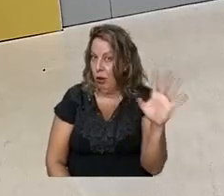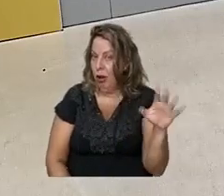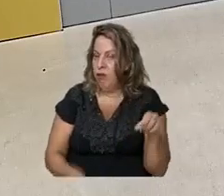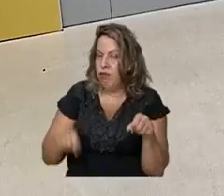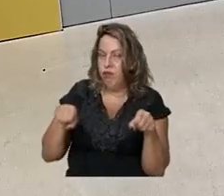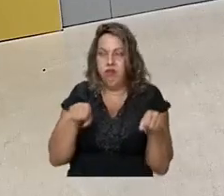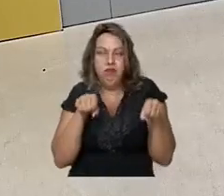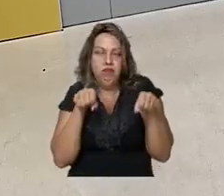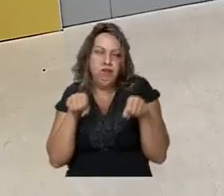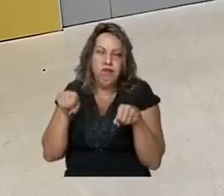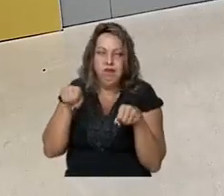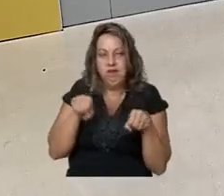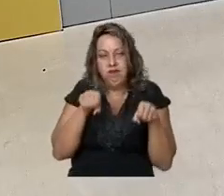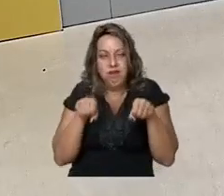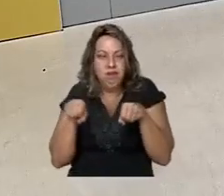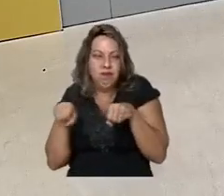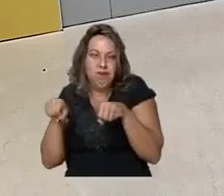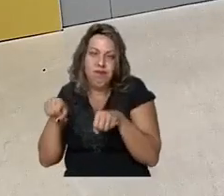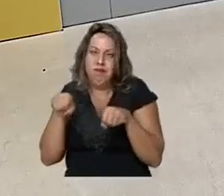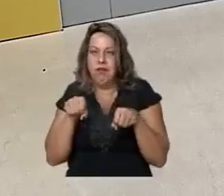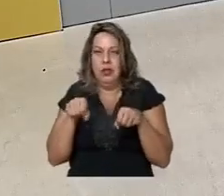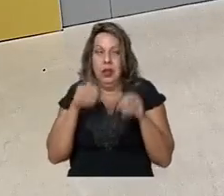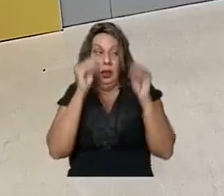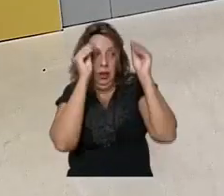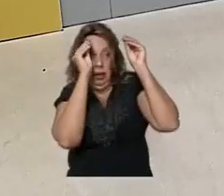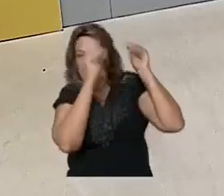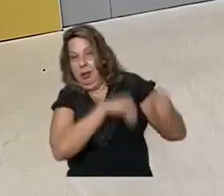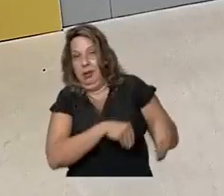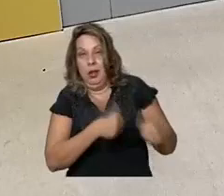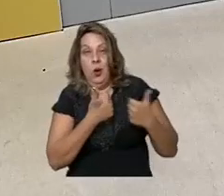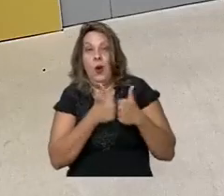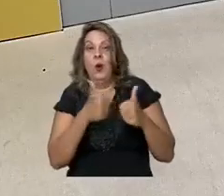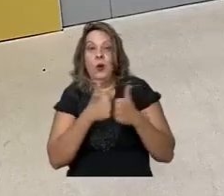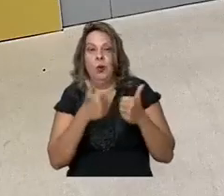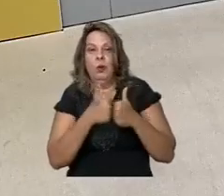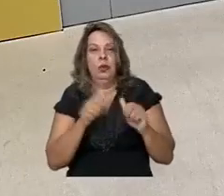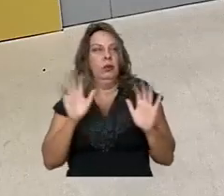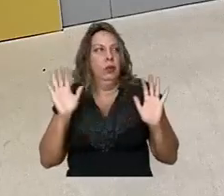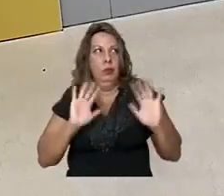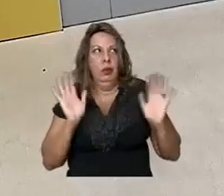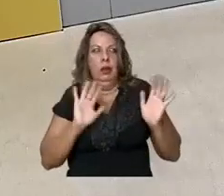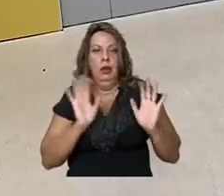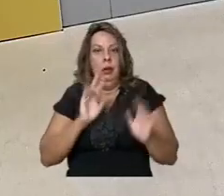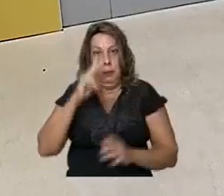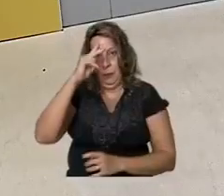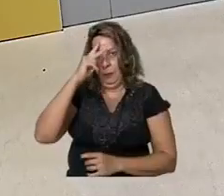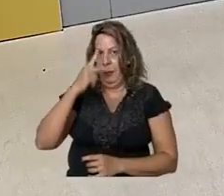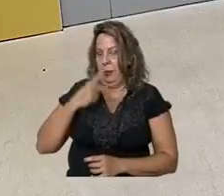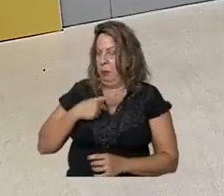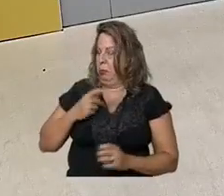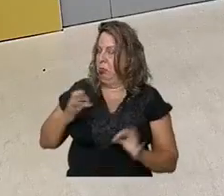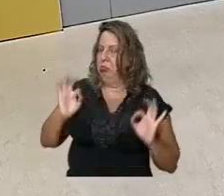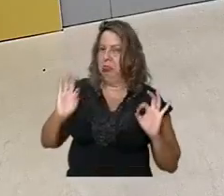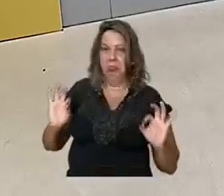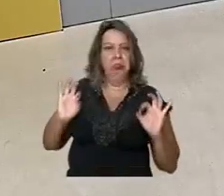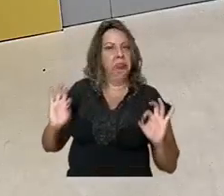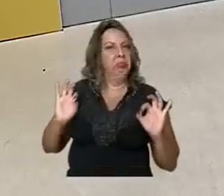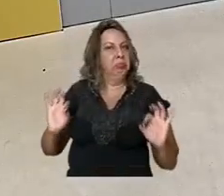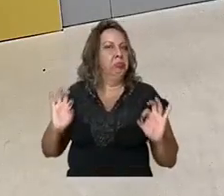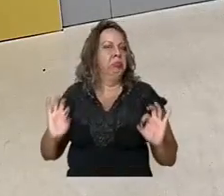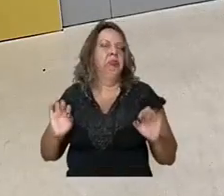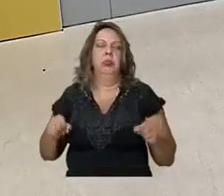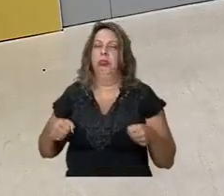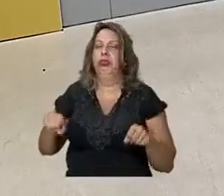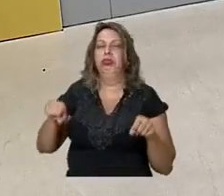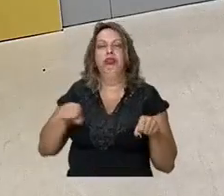por aí, né? Deixar de pegar o buzu. Isso, ganhar sua autonomia, né? Ganhar o seu transporte pessoal aí. É